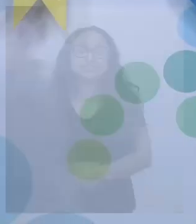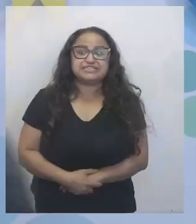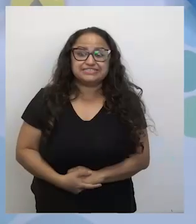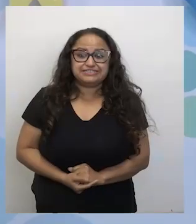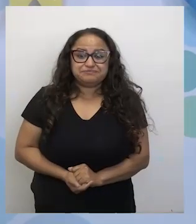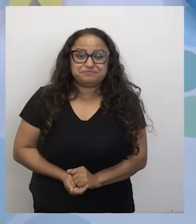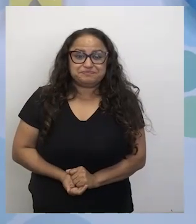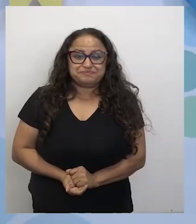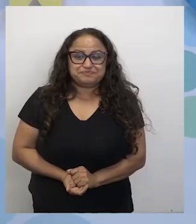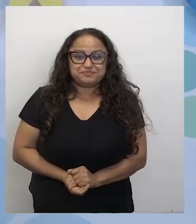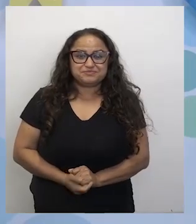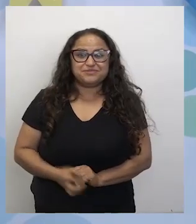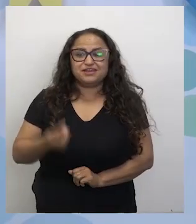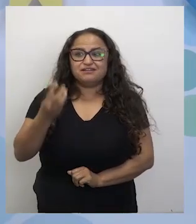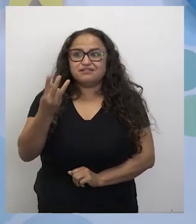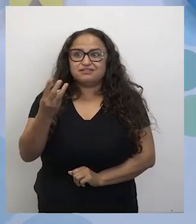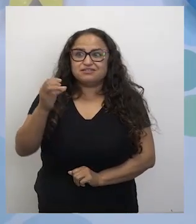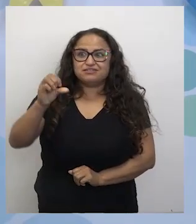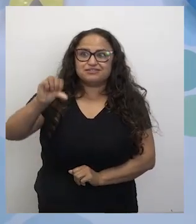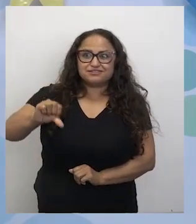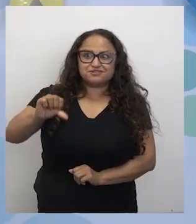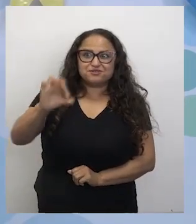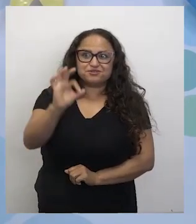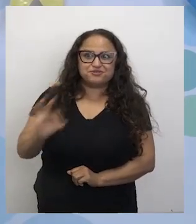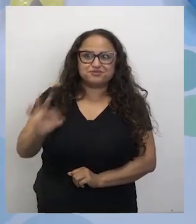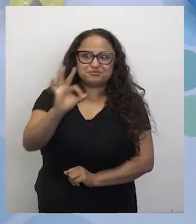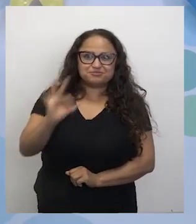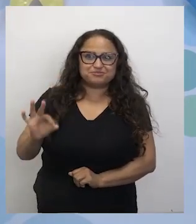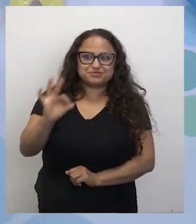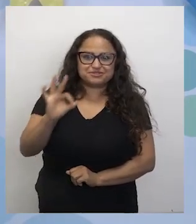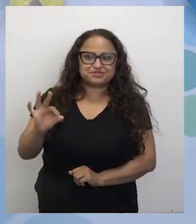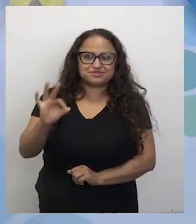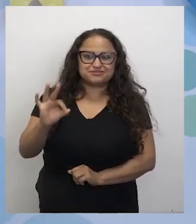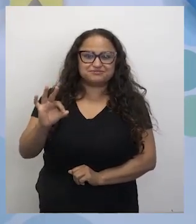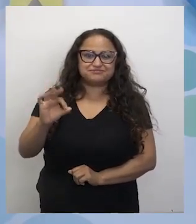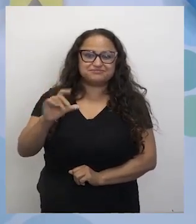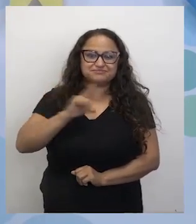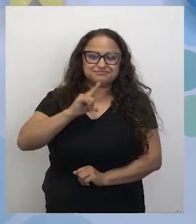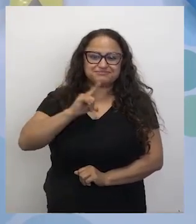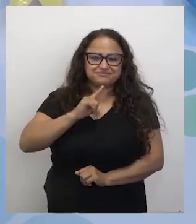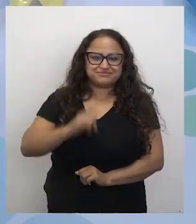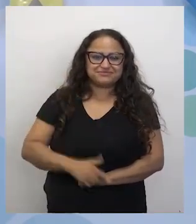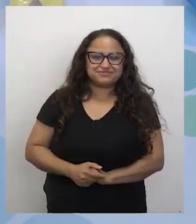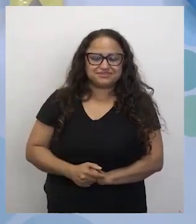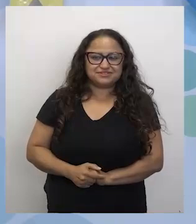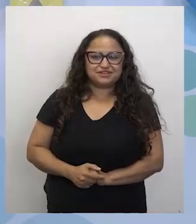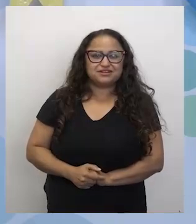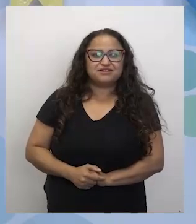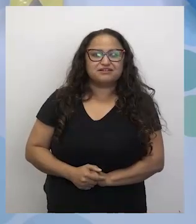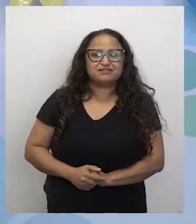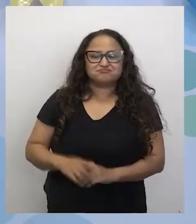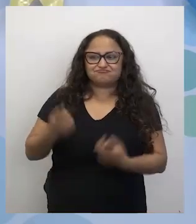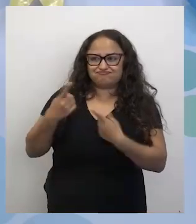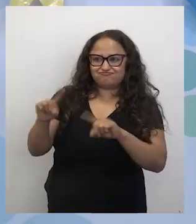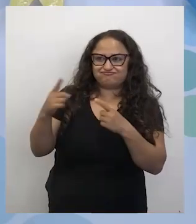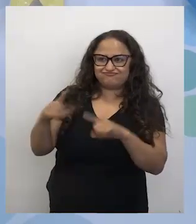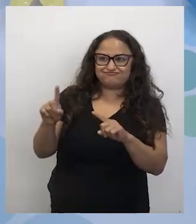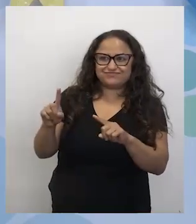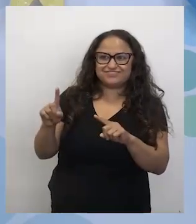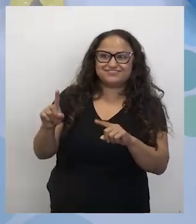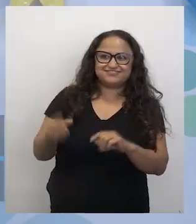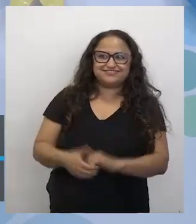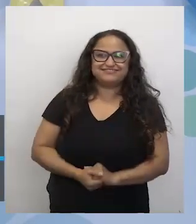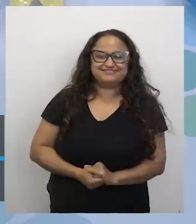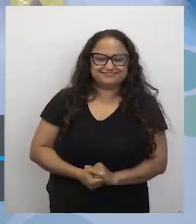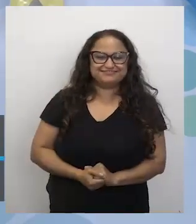Pessoal aqui, ó, 39%, Fábio, estresse, né? Imagino. 27% frustração e 33% também,